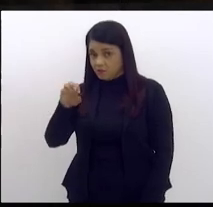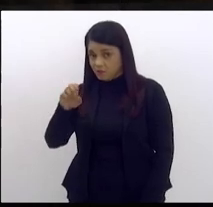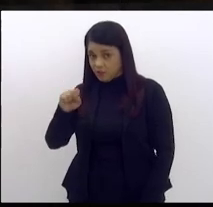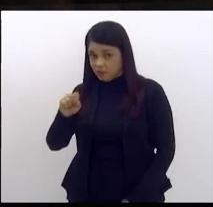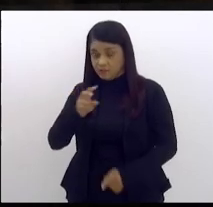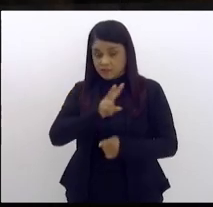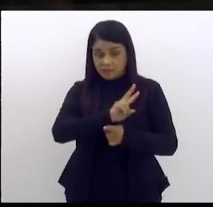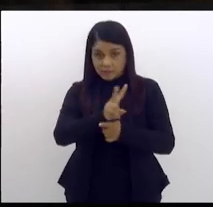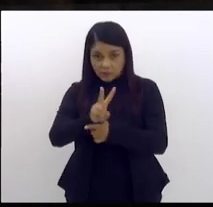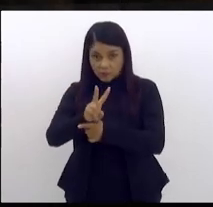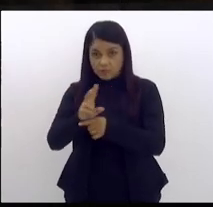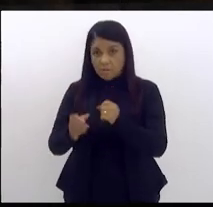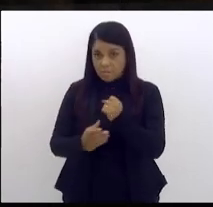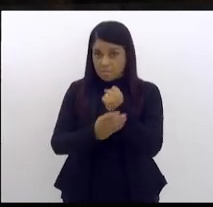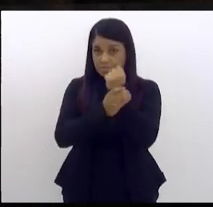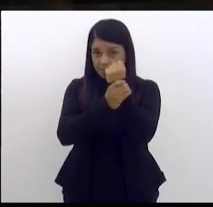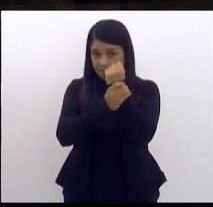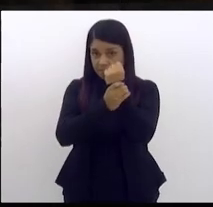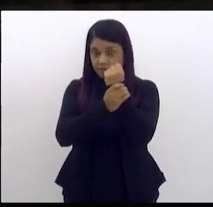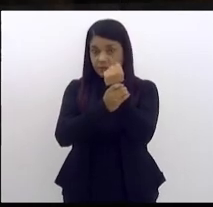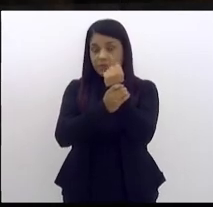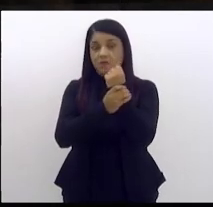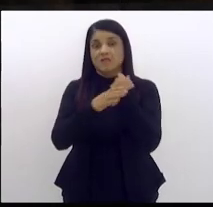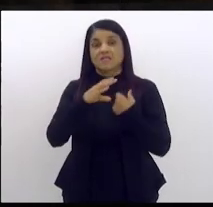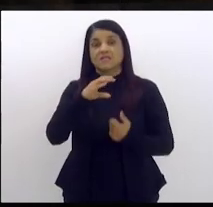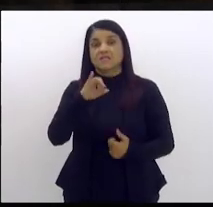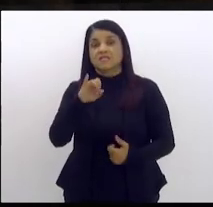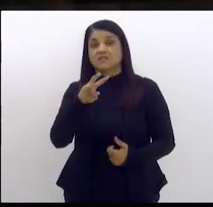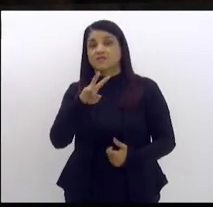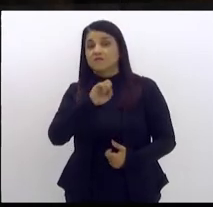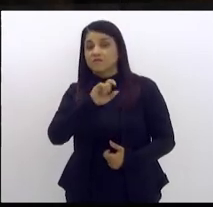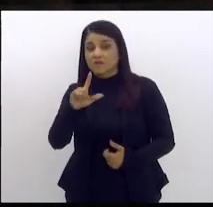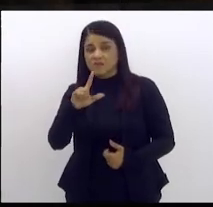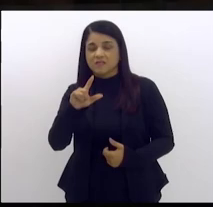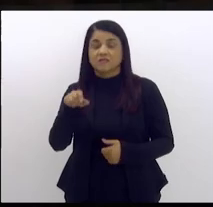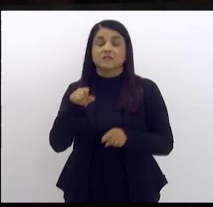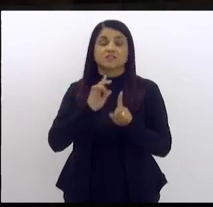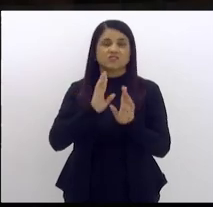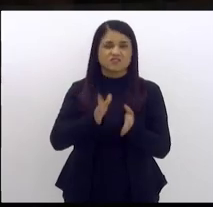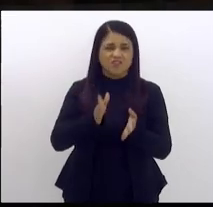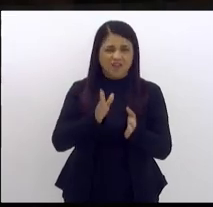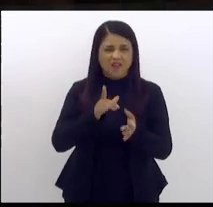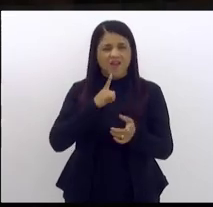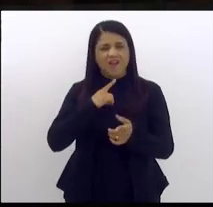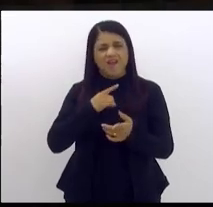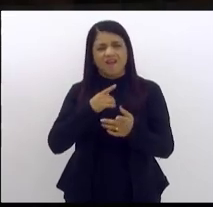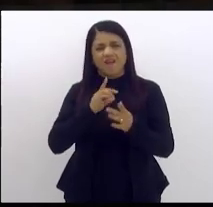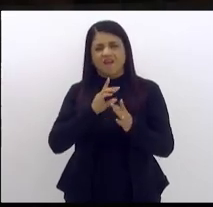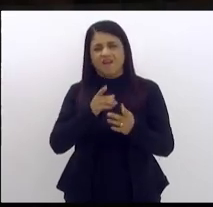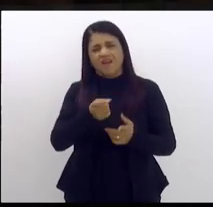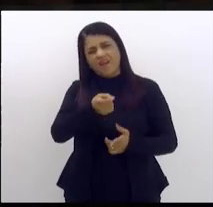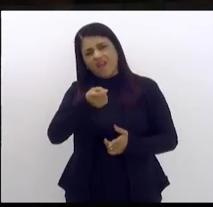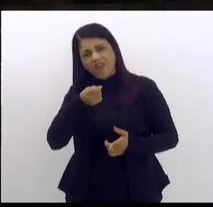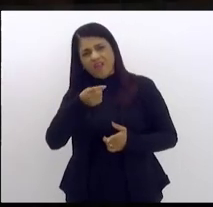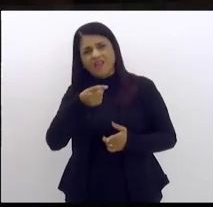presente os agentes civis que são egressos da força militar mas não são policiais militares o